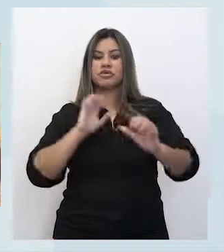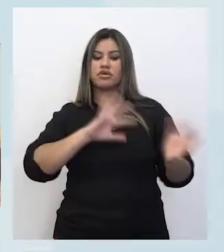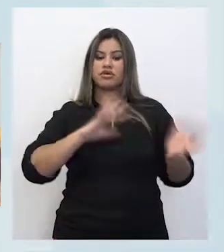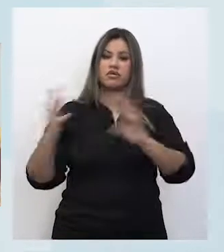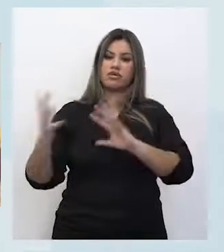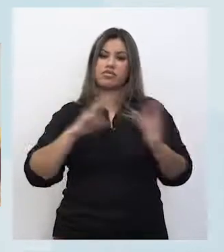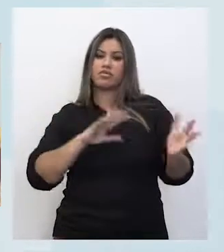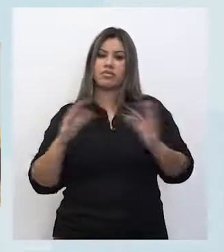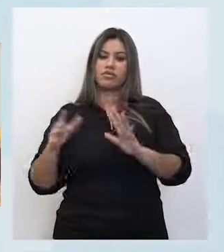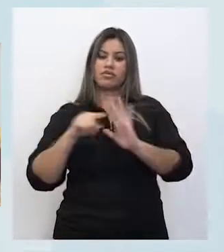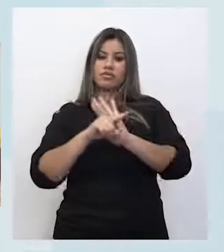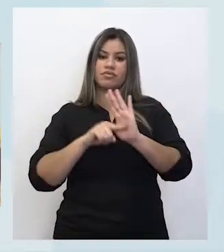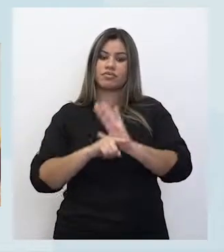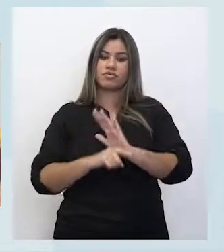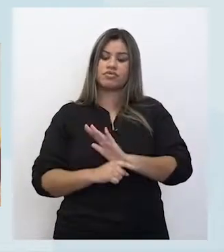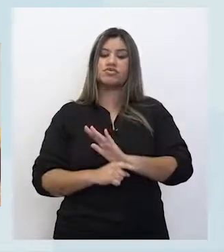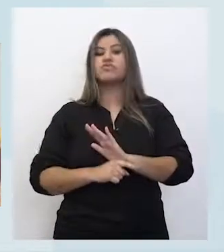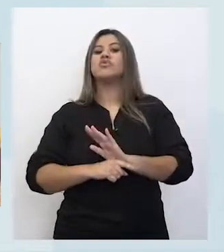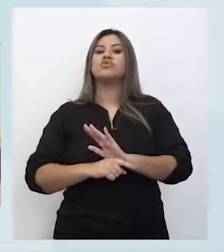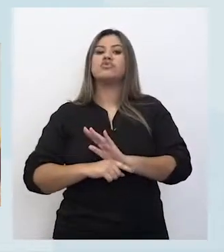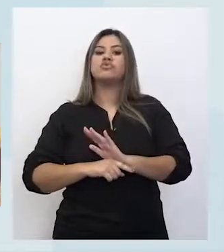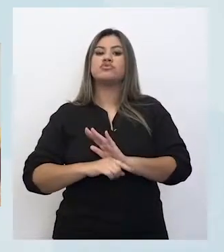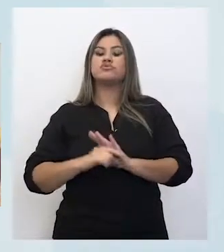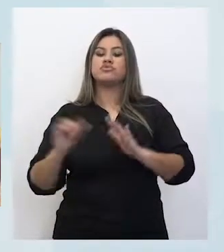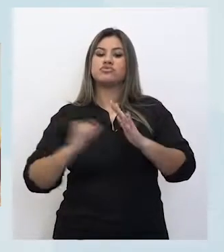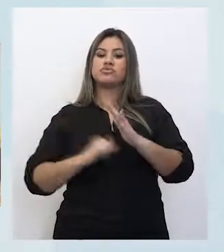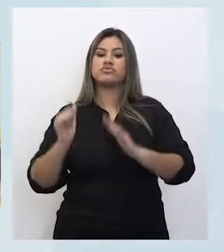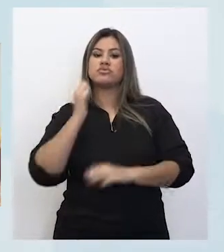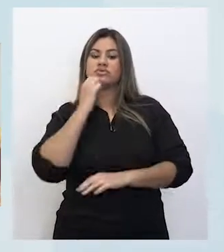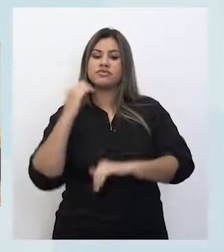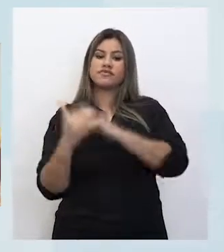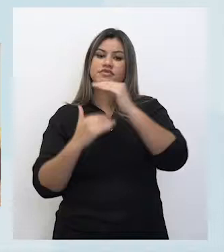do Instituto de Ciências Avançadas da USP.